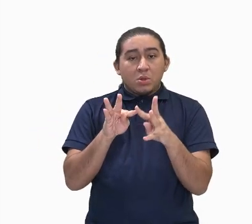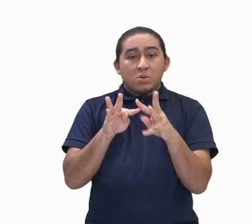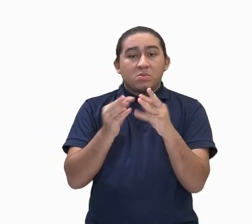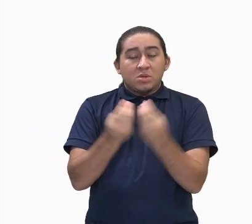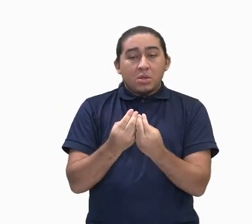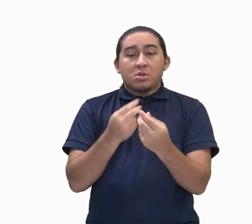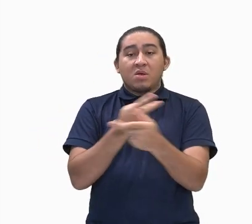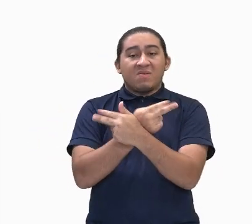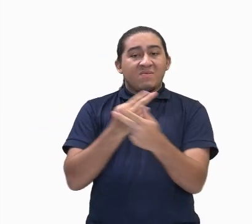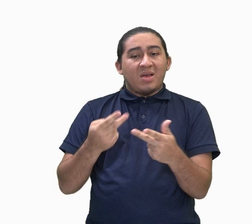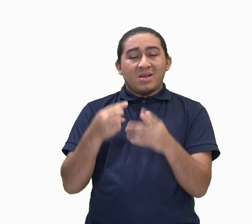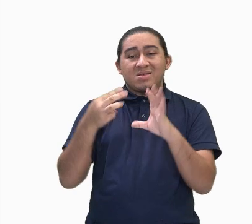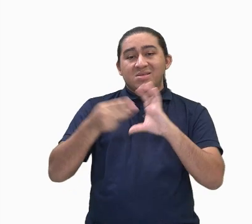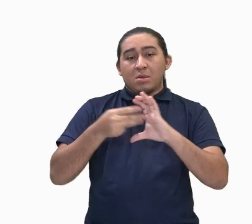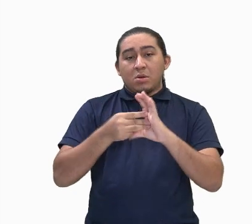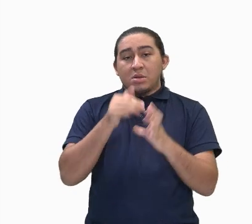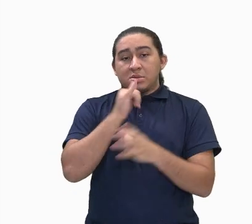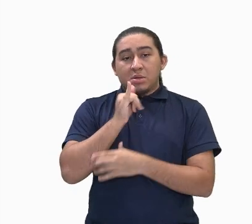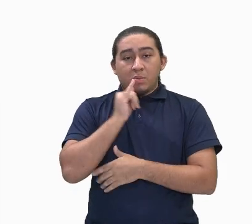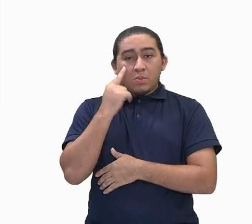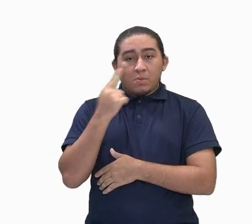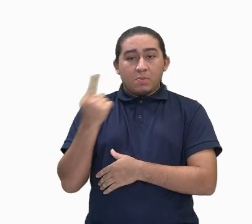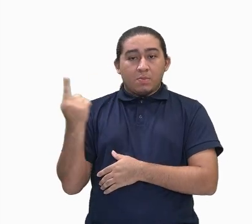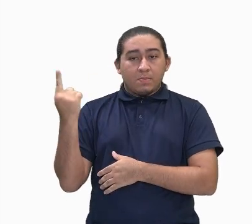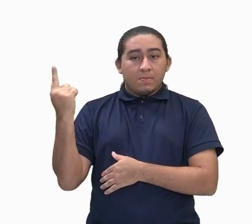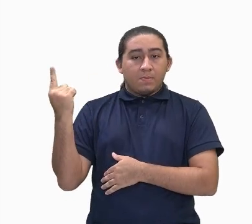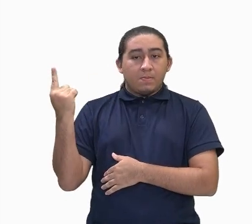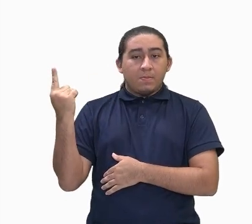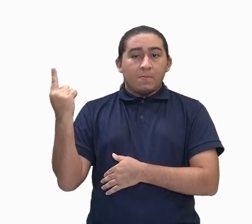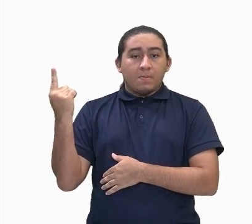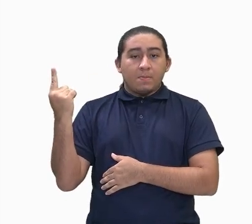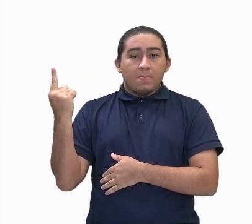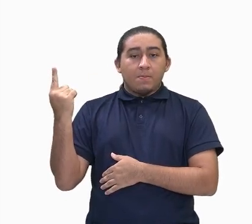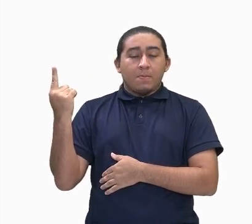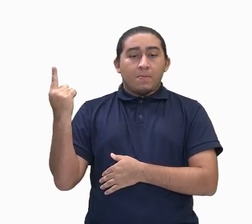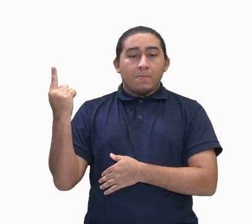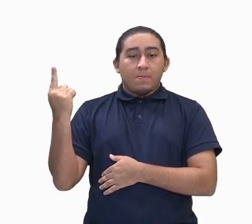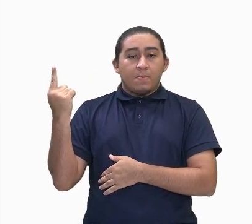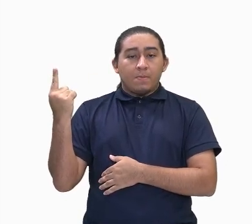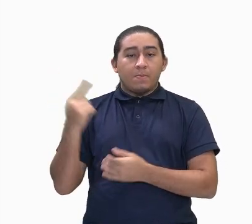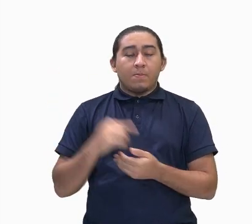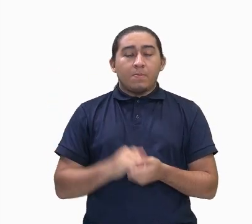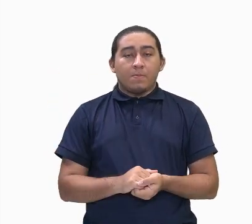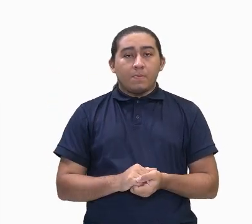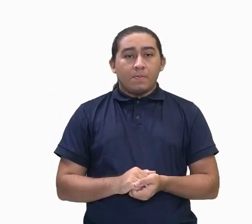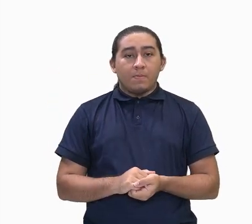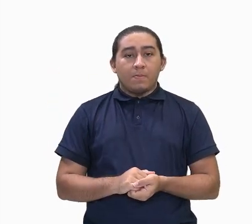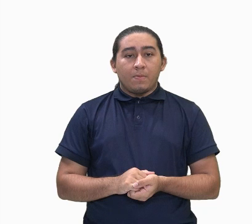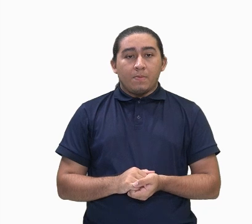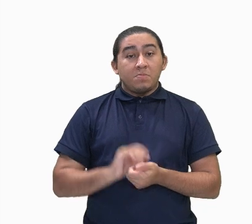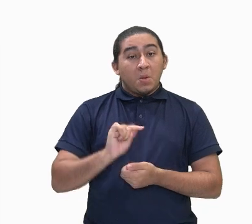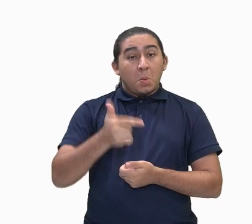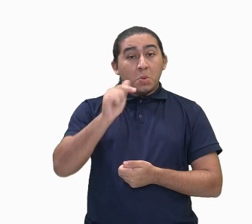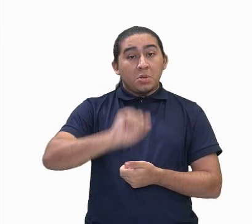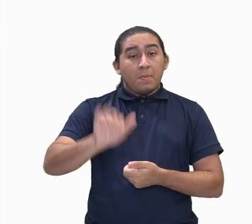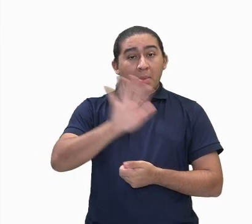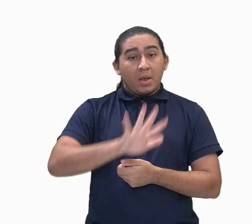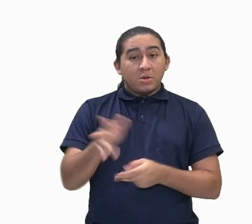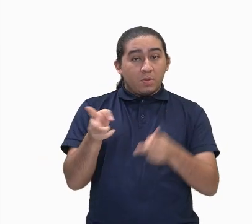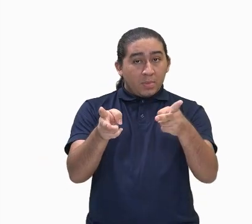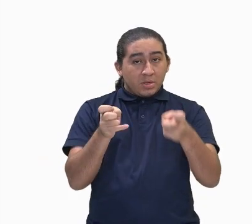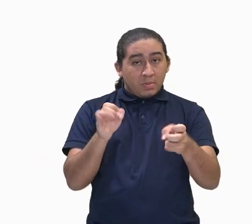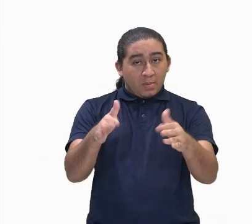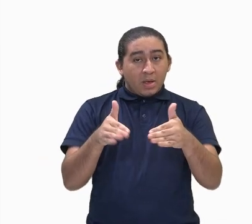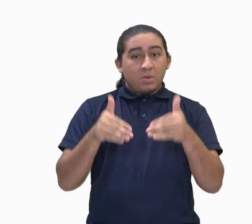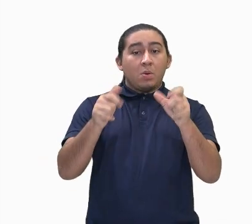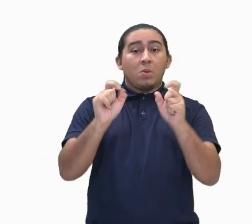vários tipos de células, como os osteoblastos, os osteócitos e os osteoclastos. Na outra imagem você consegue observar